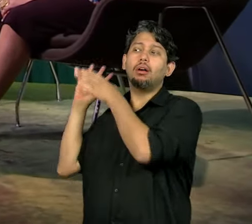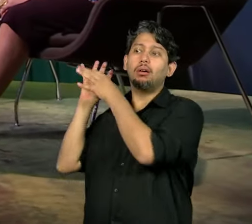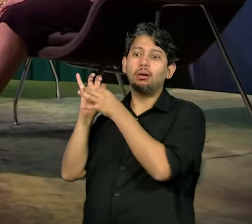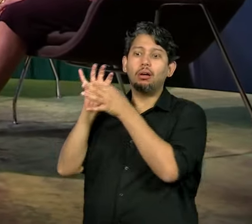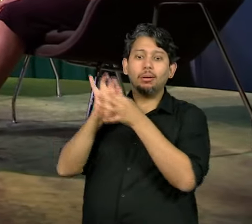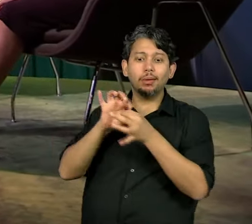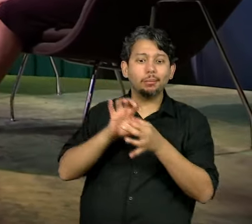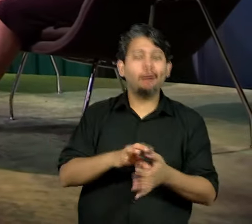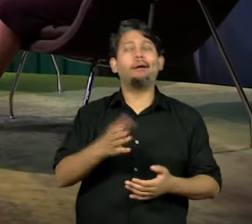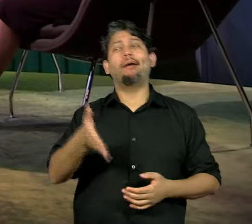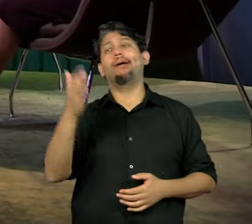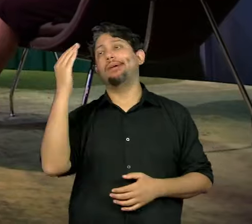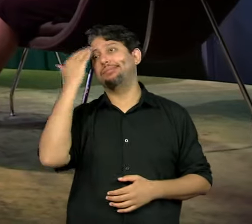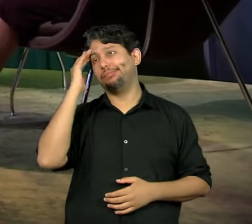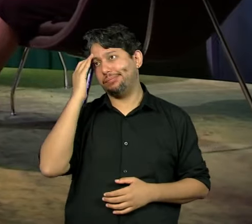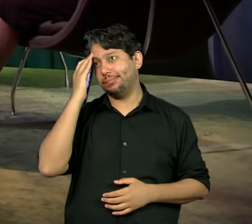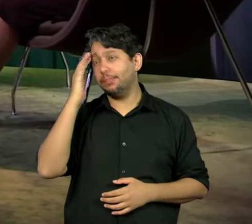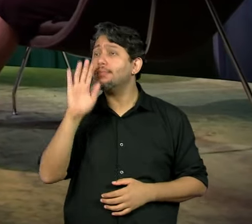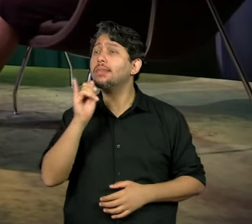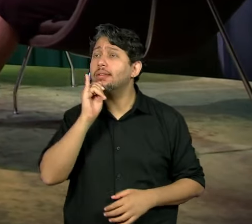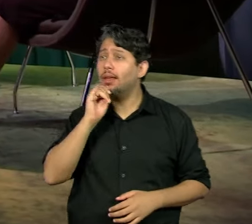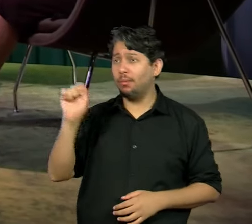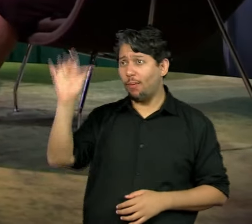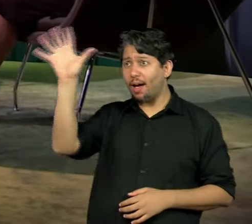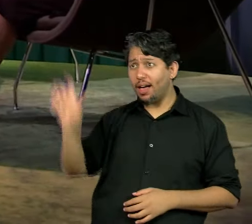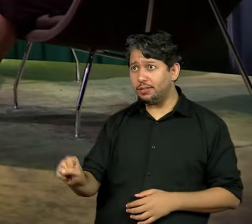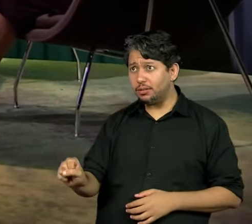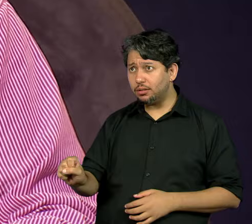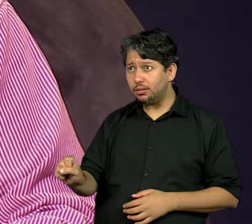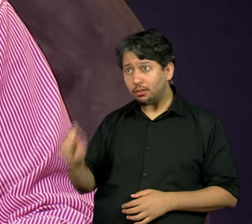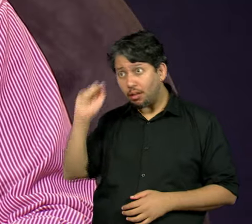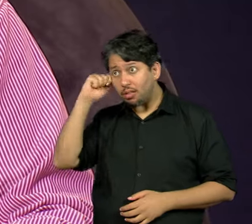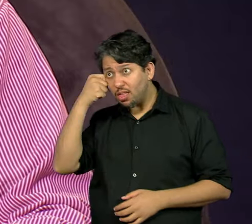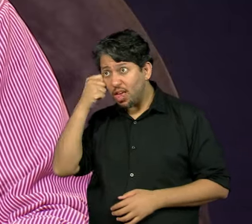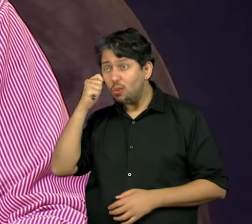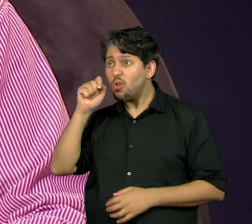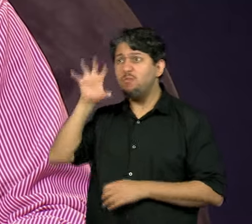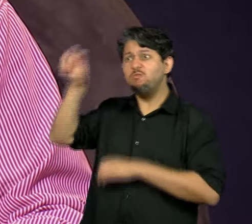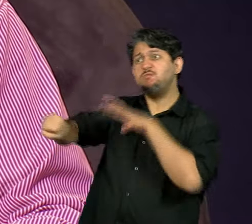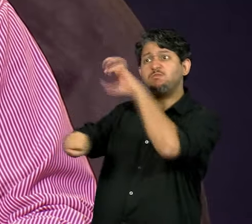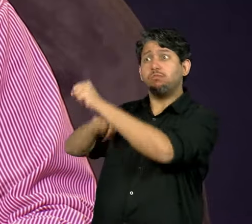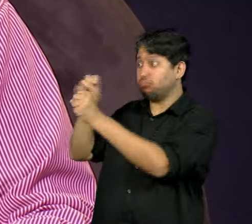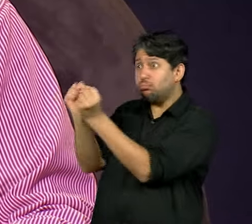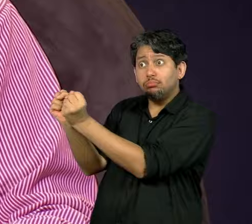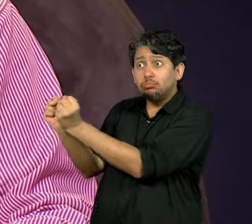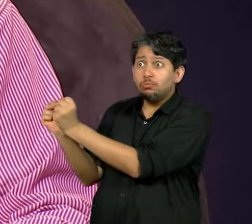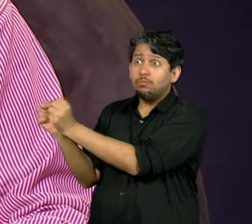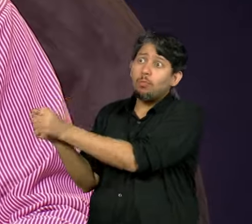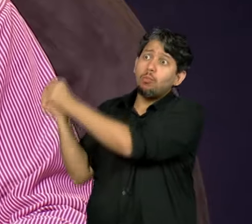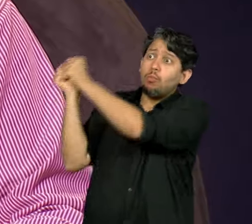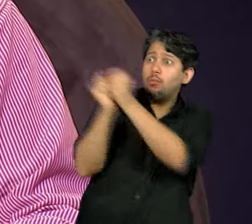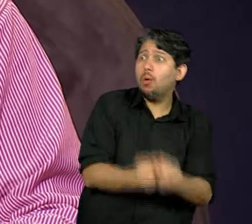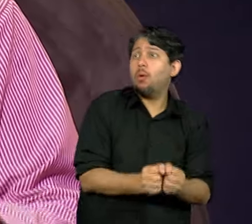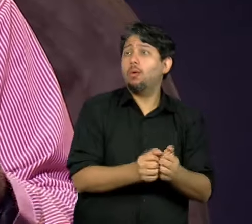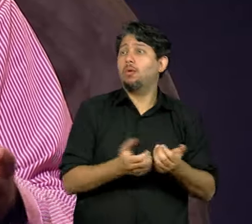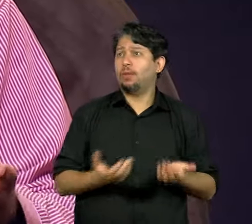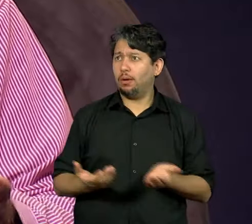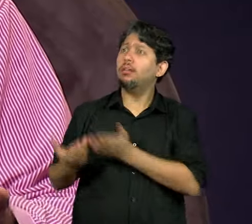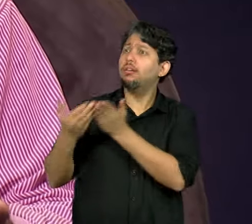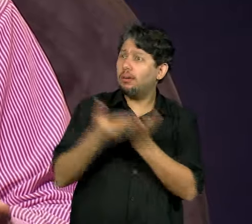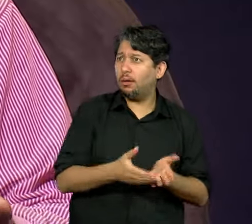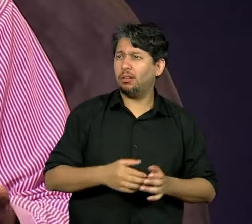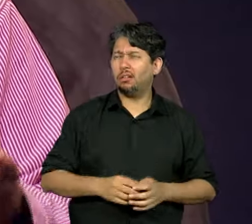como os negros vieram da África, trazidos à força, numa situação de escravidão, como ocorreu o que se